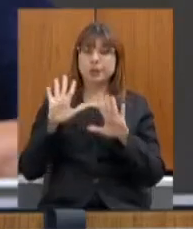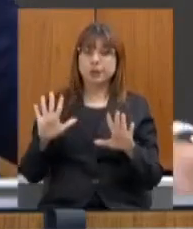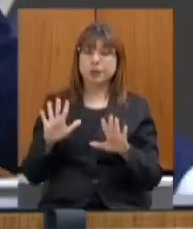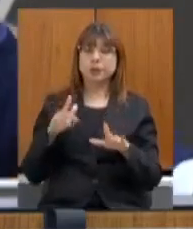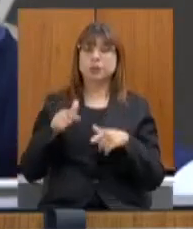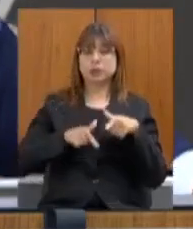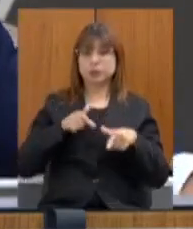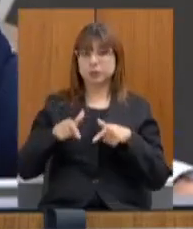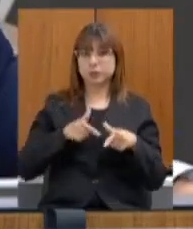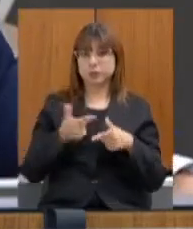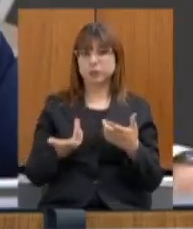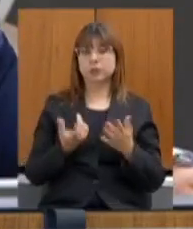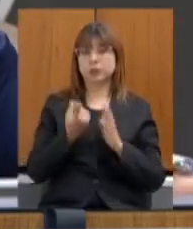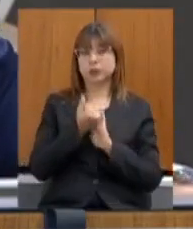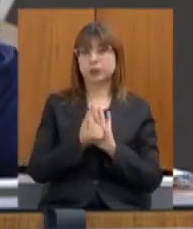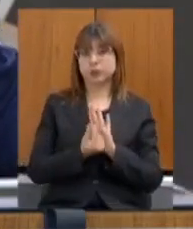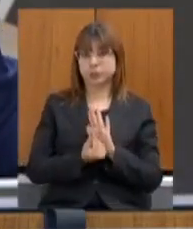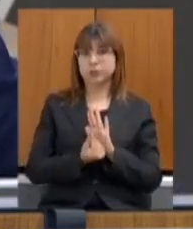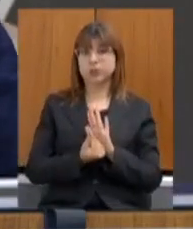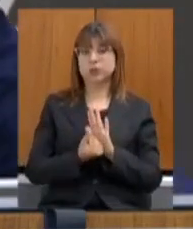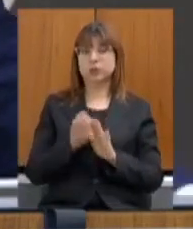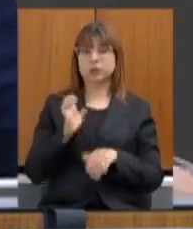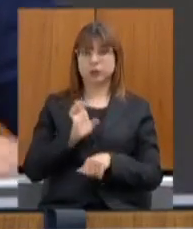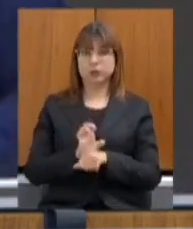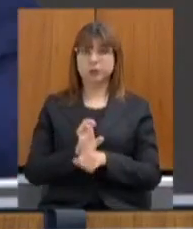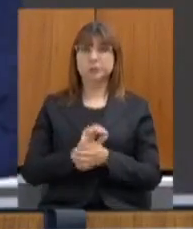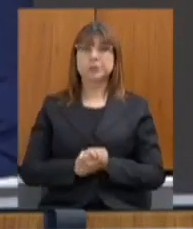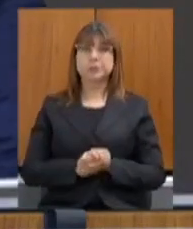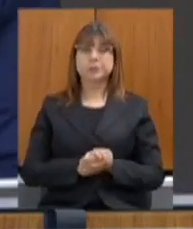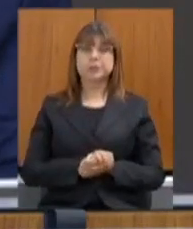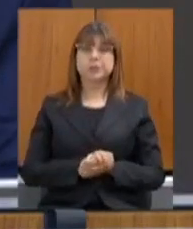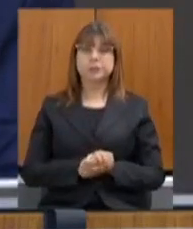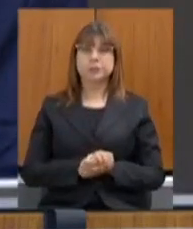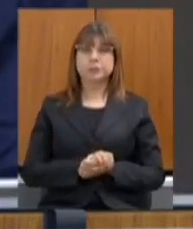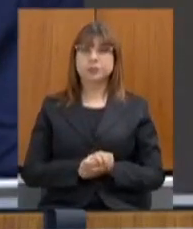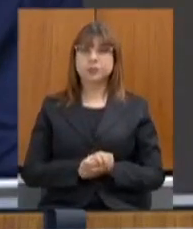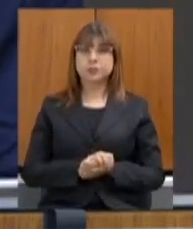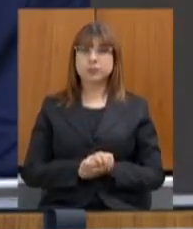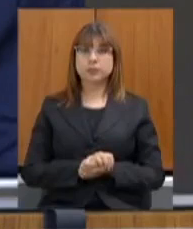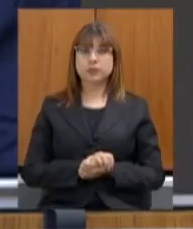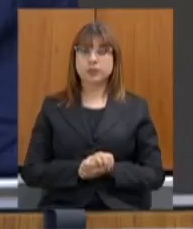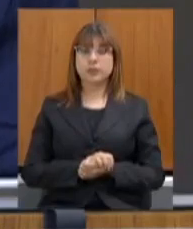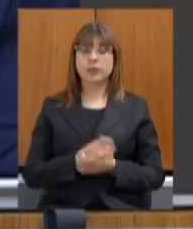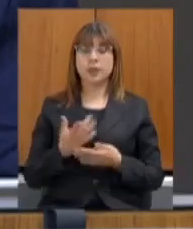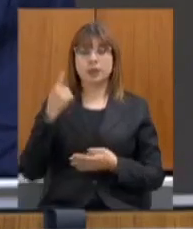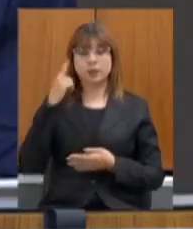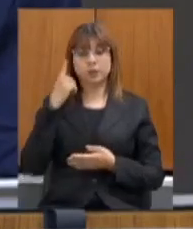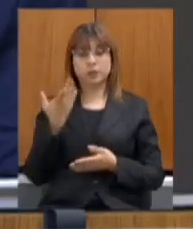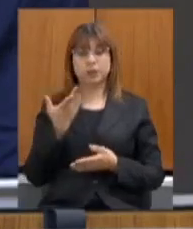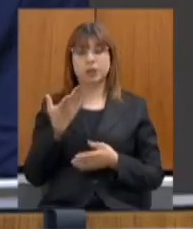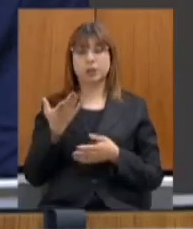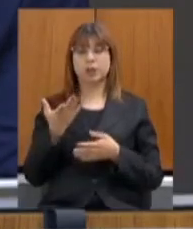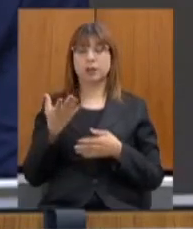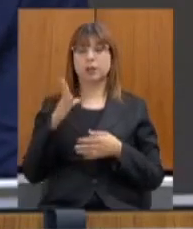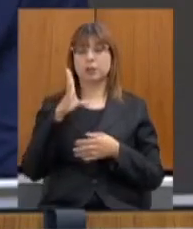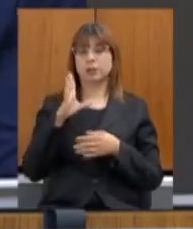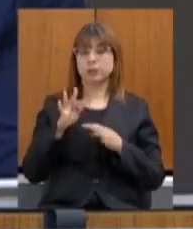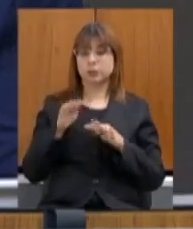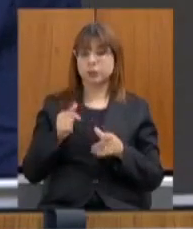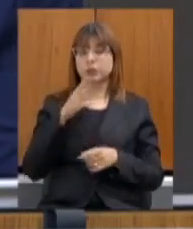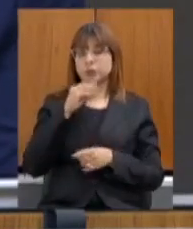questão orçamentária do nosso Estado. Sobre a questão de discussão com os servidores e também com a sociedade civil